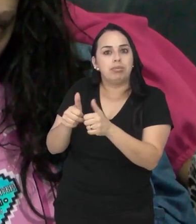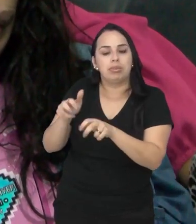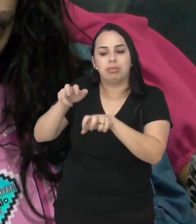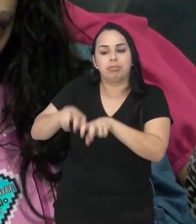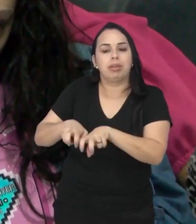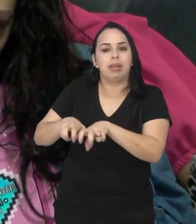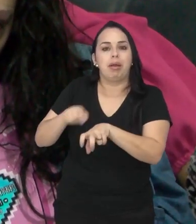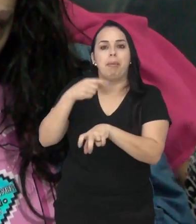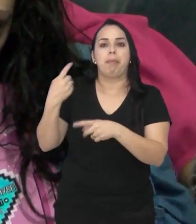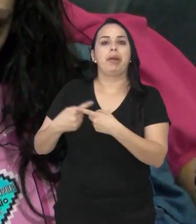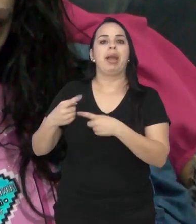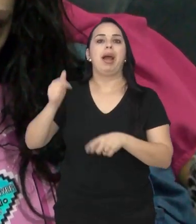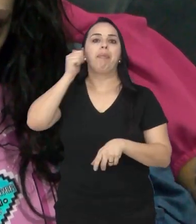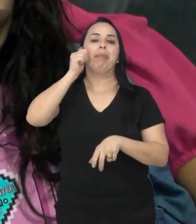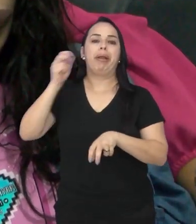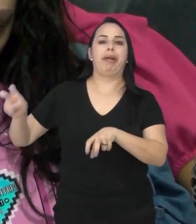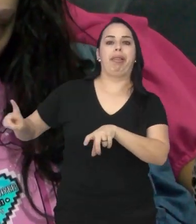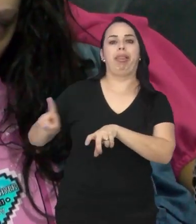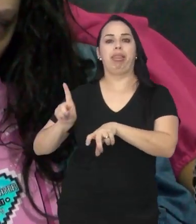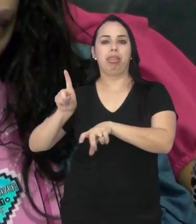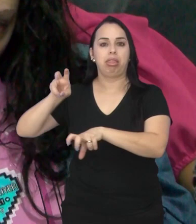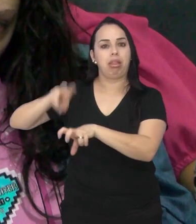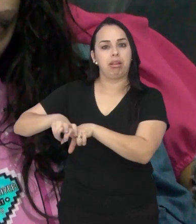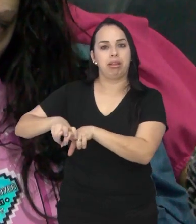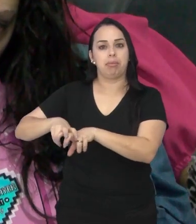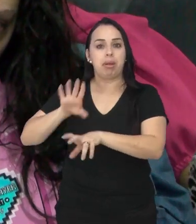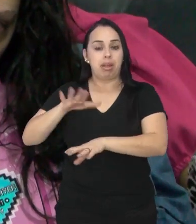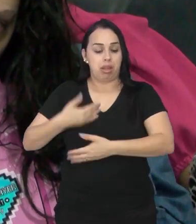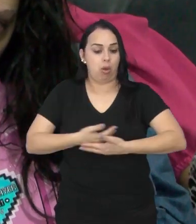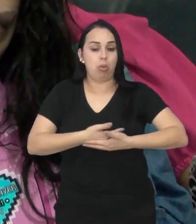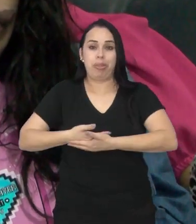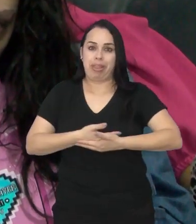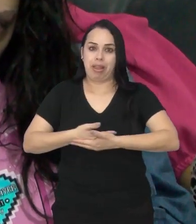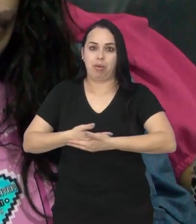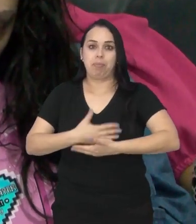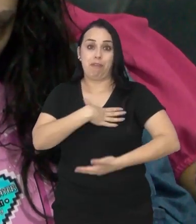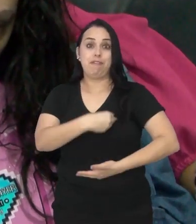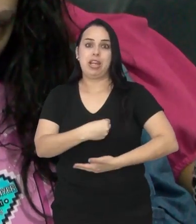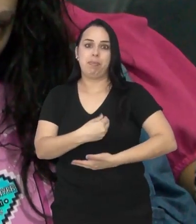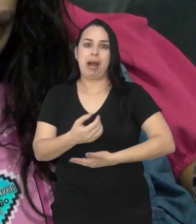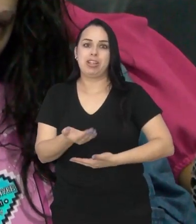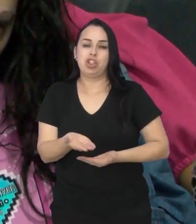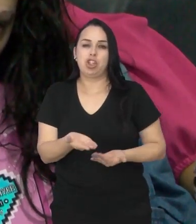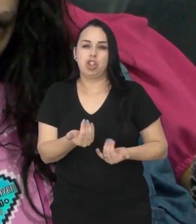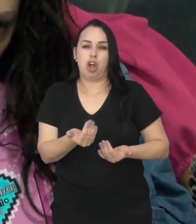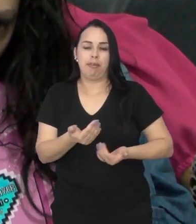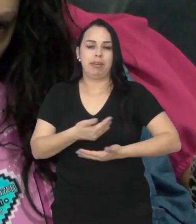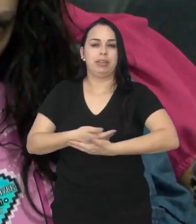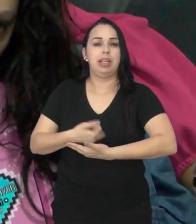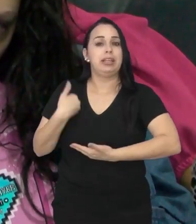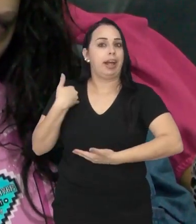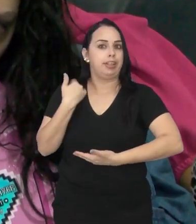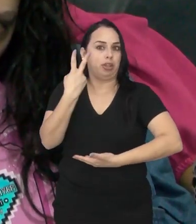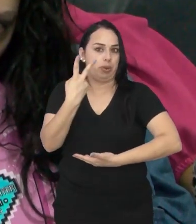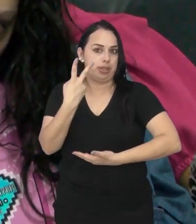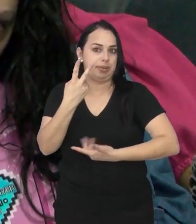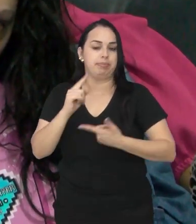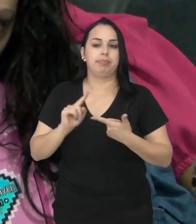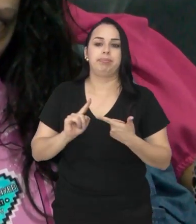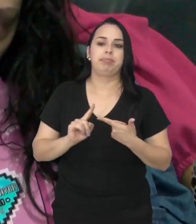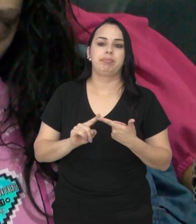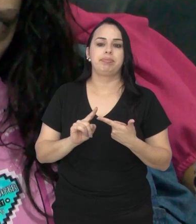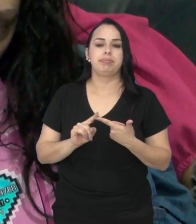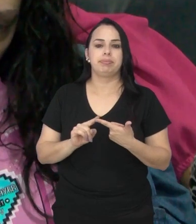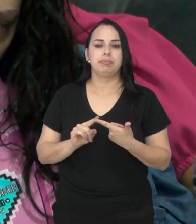preferencial de idosos, porque ela queria sentar. Sendo que eu tinha um neném, que era o meu filho caçula, 2 nenéns, né? 2